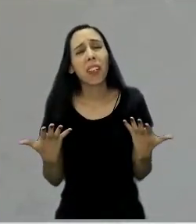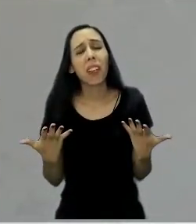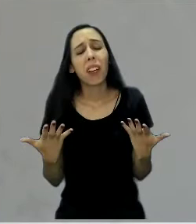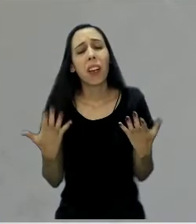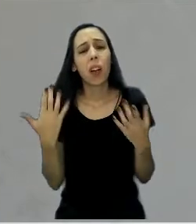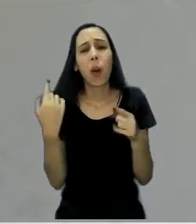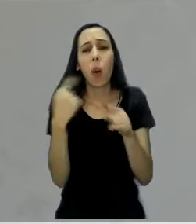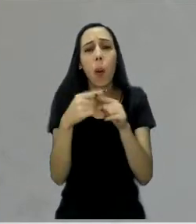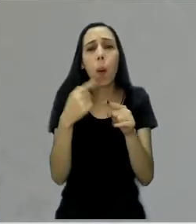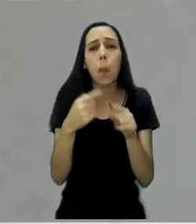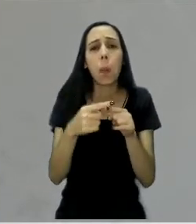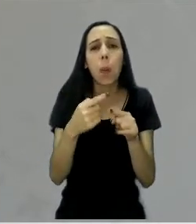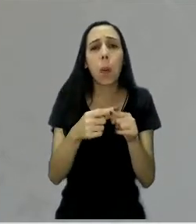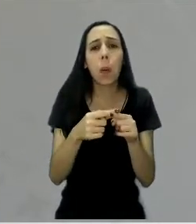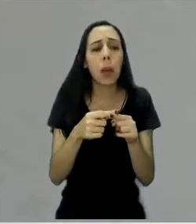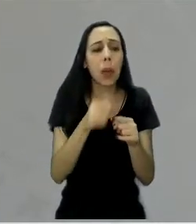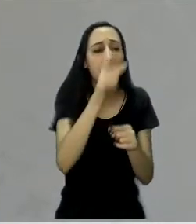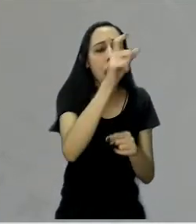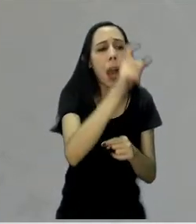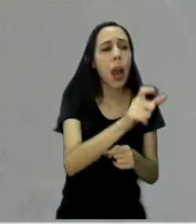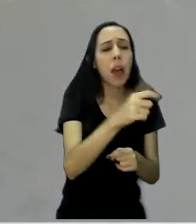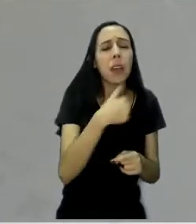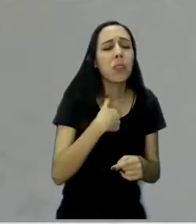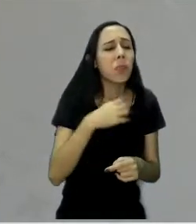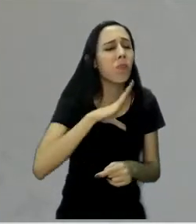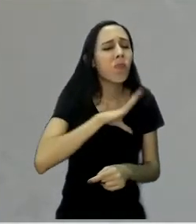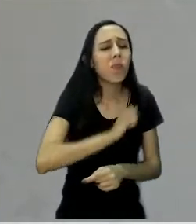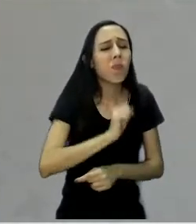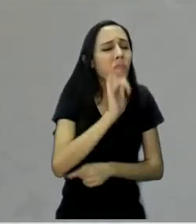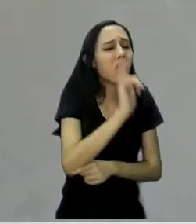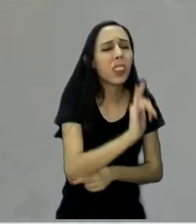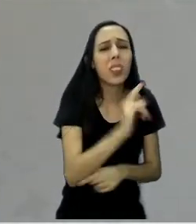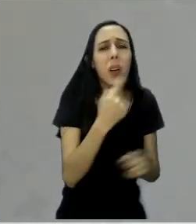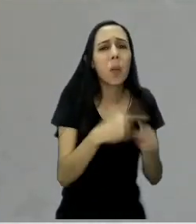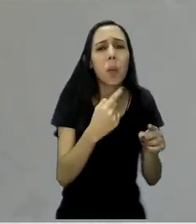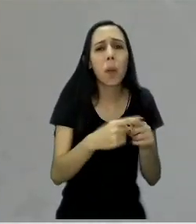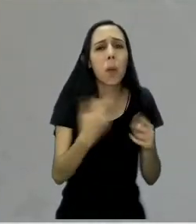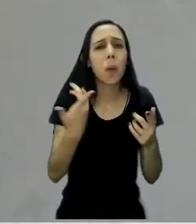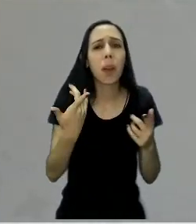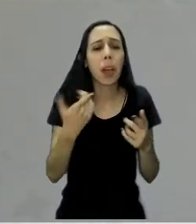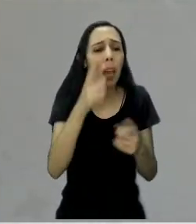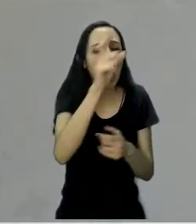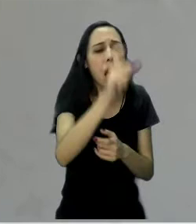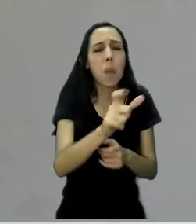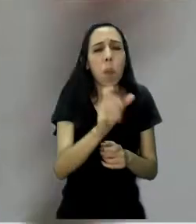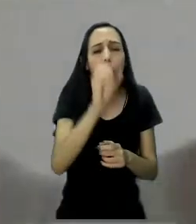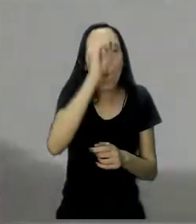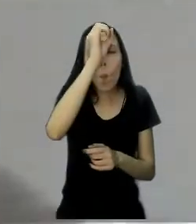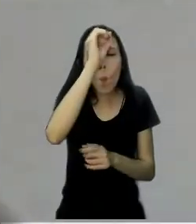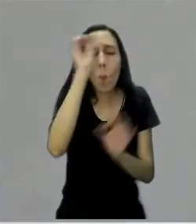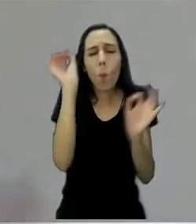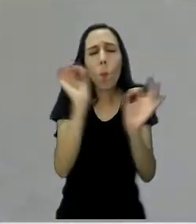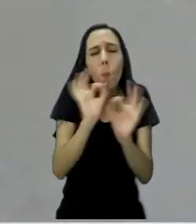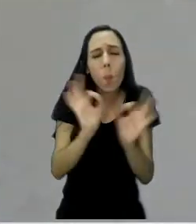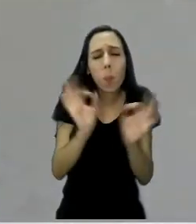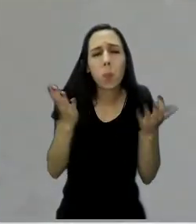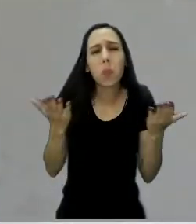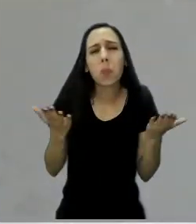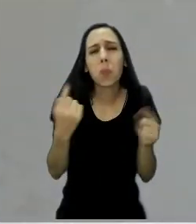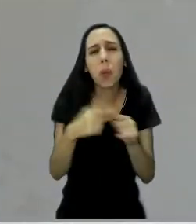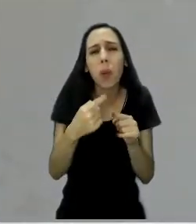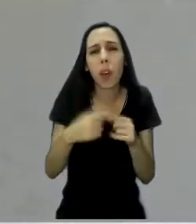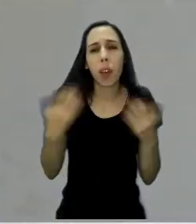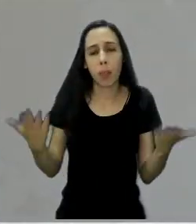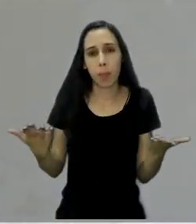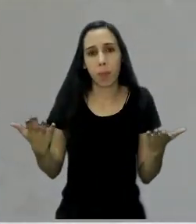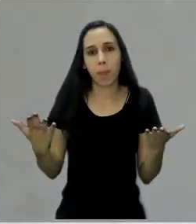eu? Ou por que com a pessoa que eu mais amo? Por que com aquele